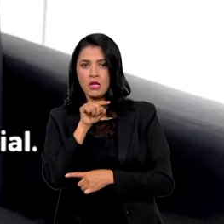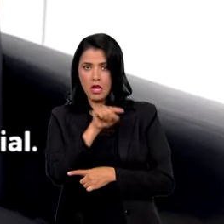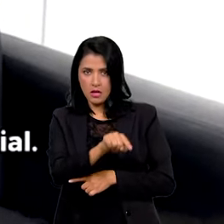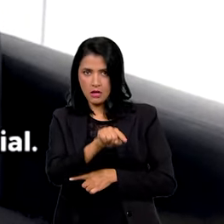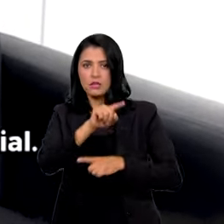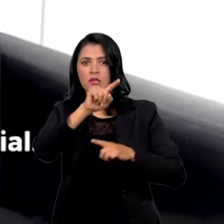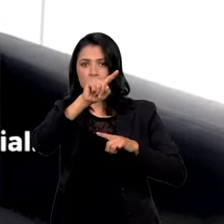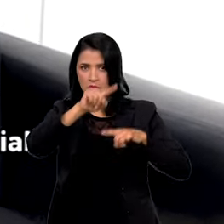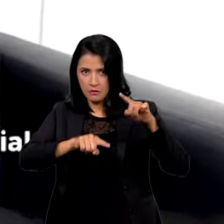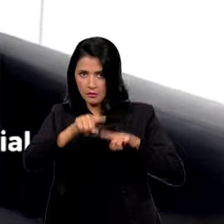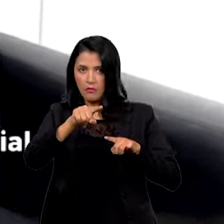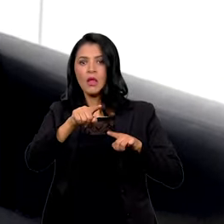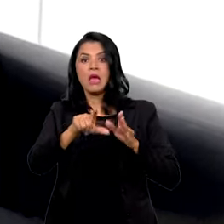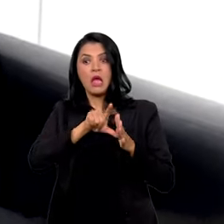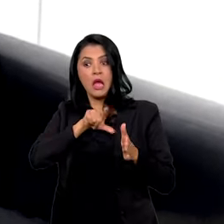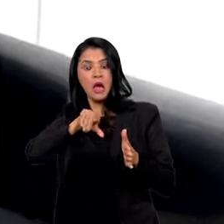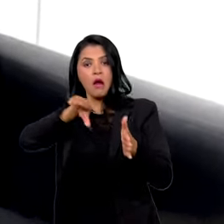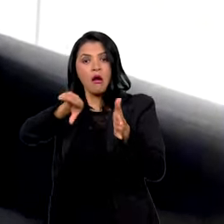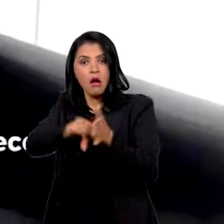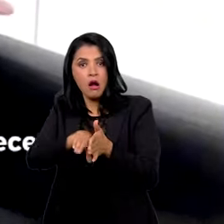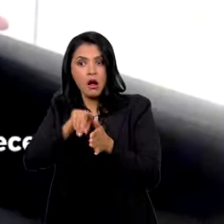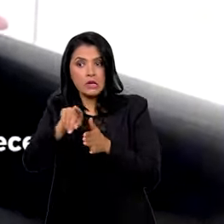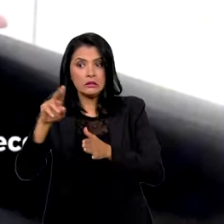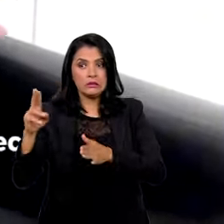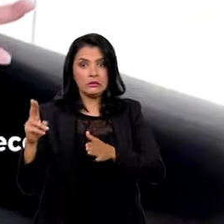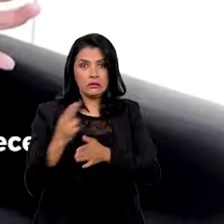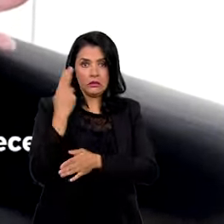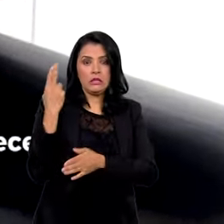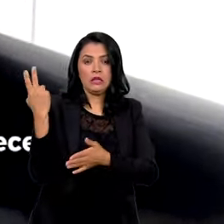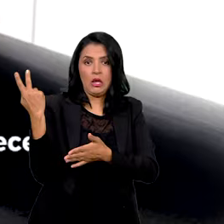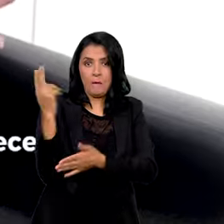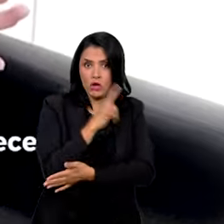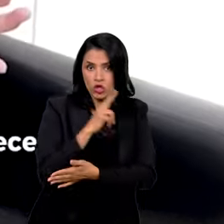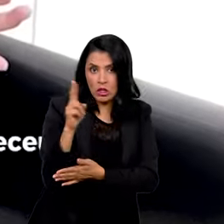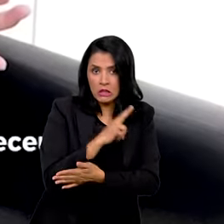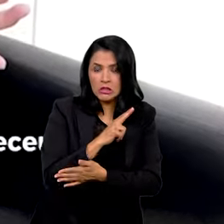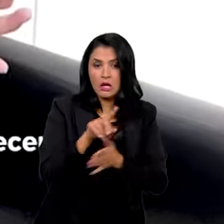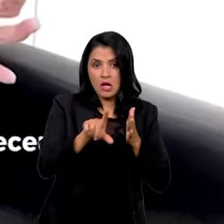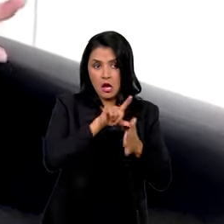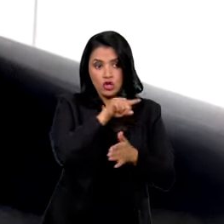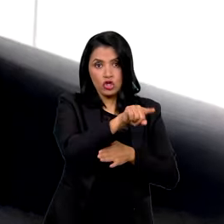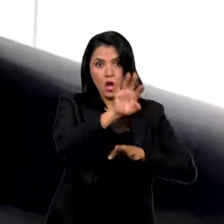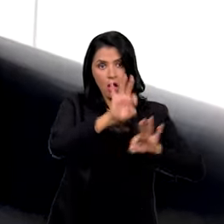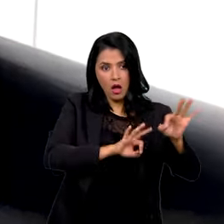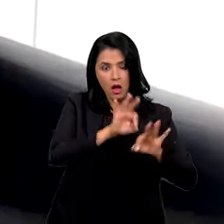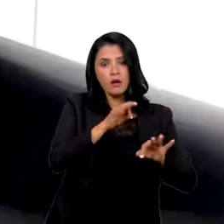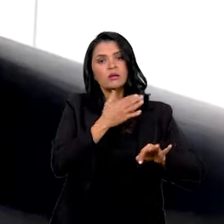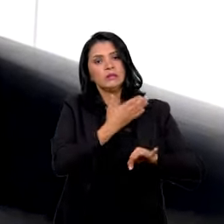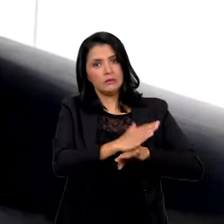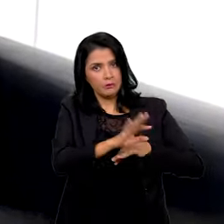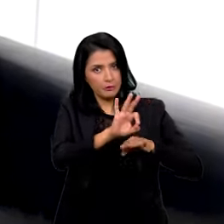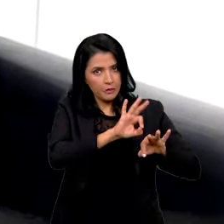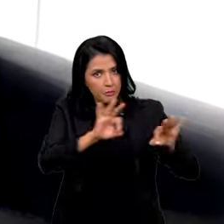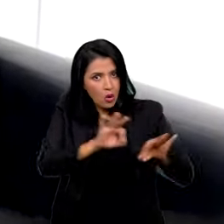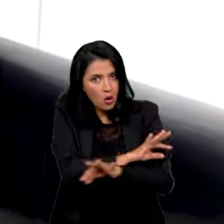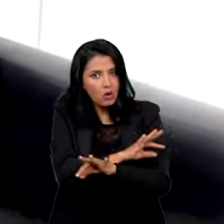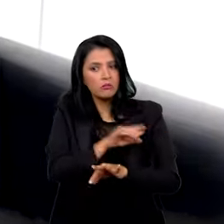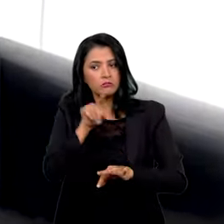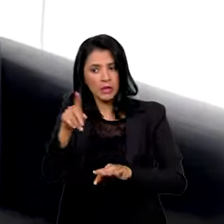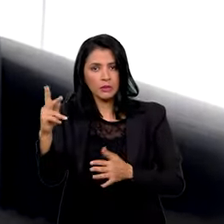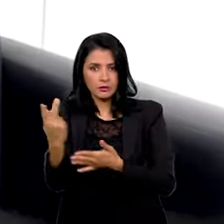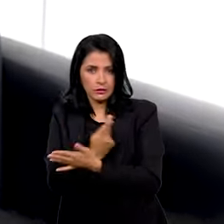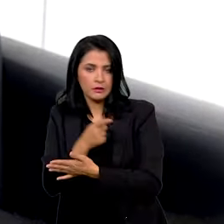emergência no Sistema Único de assistência social o que fazer esse material é para depois que a emergência aconteceu você precisa de um material rápido de